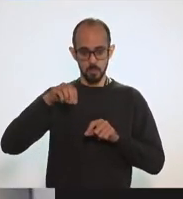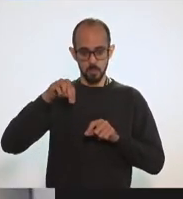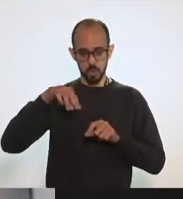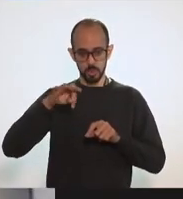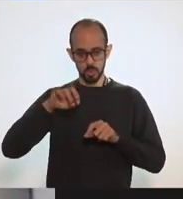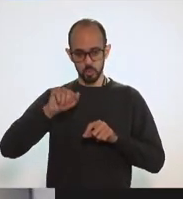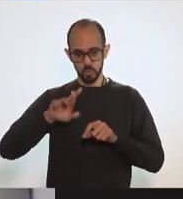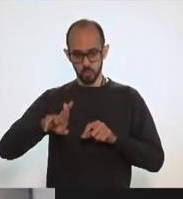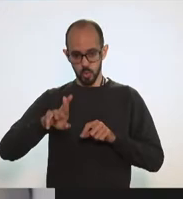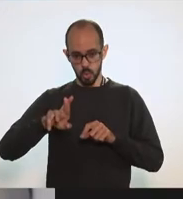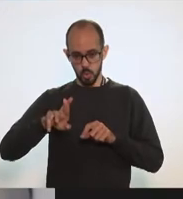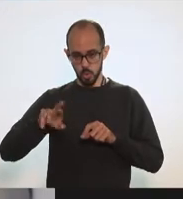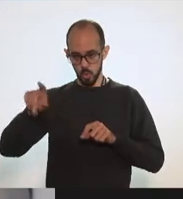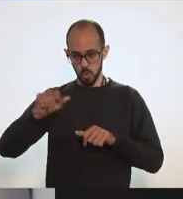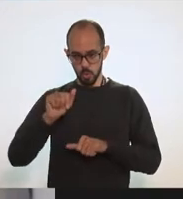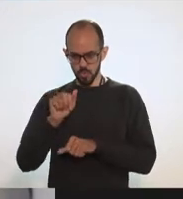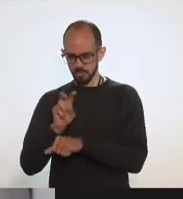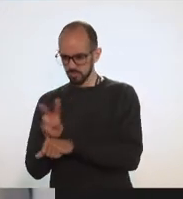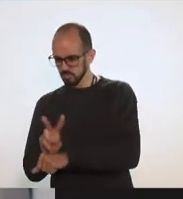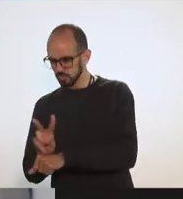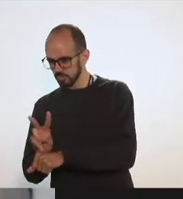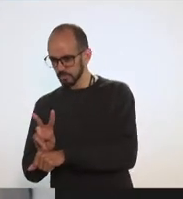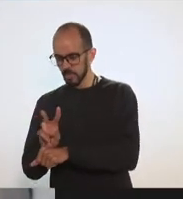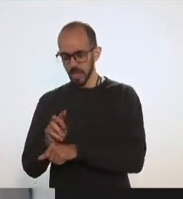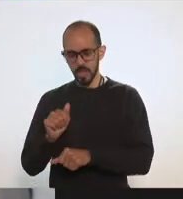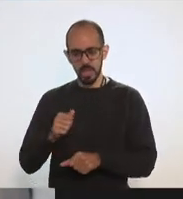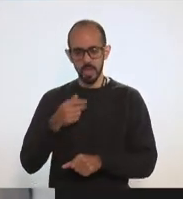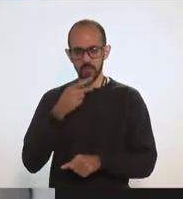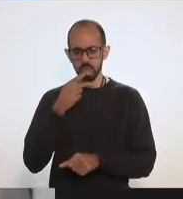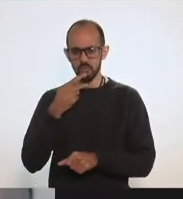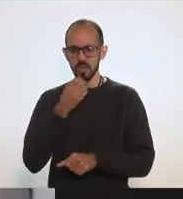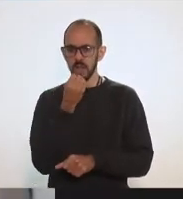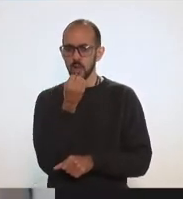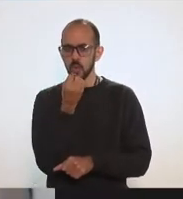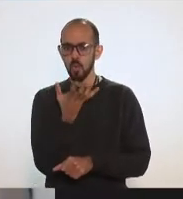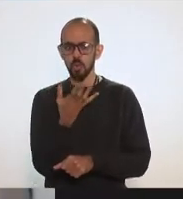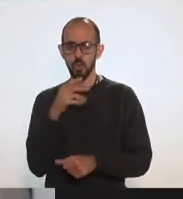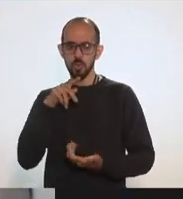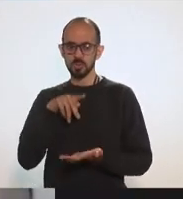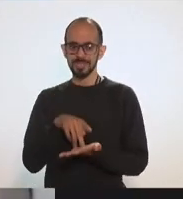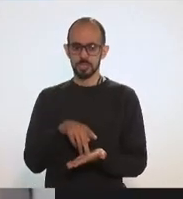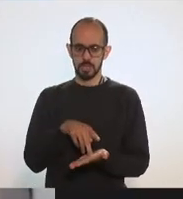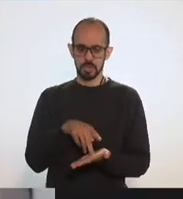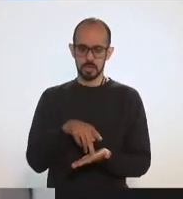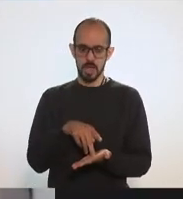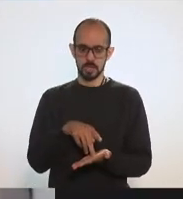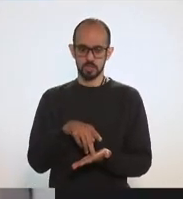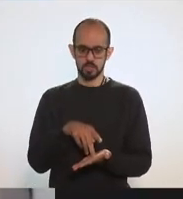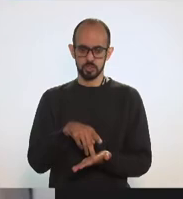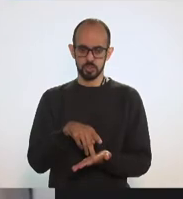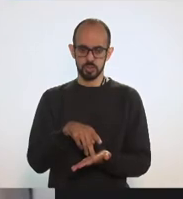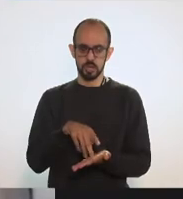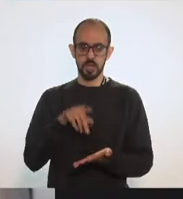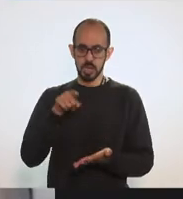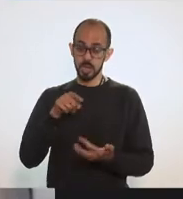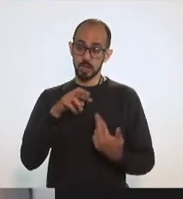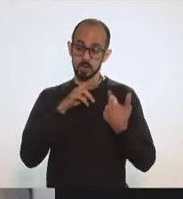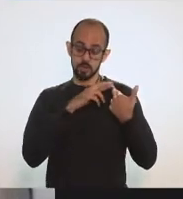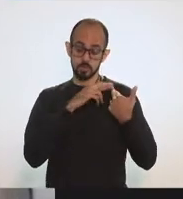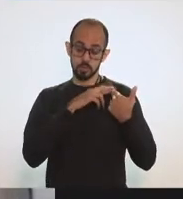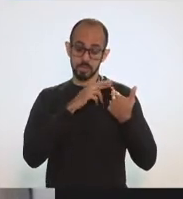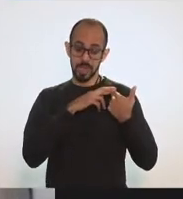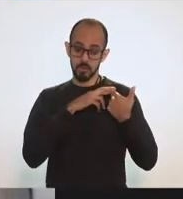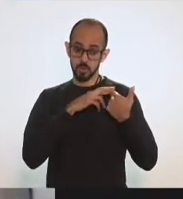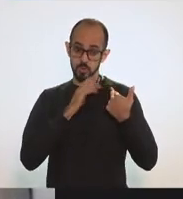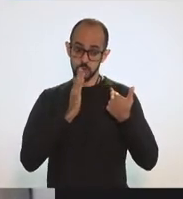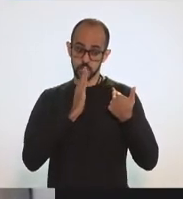ele foi muito sincero perante a CPI. Obviamente que eu concordo com Vossa Excelência que ele era o responsável direto, que ele